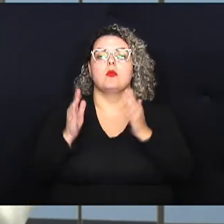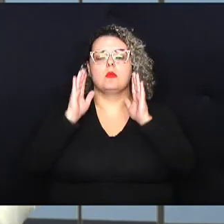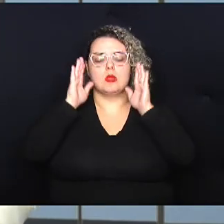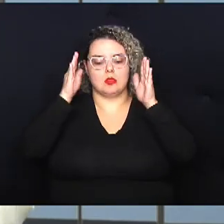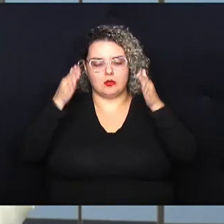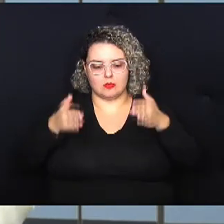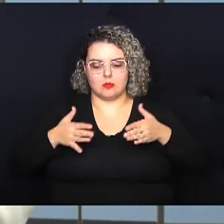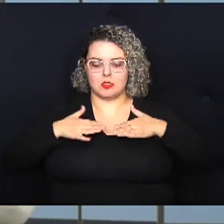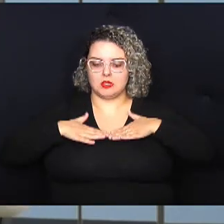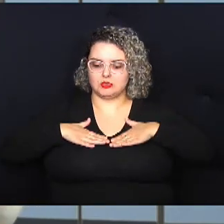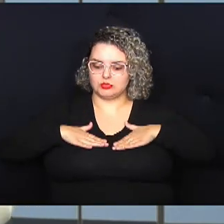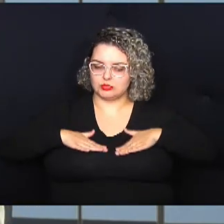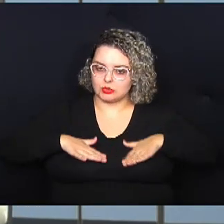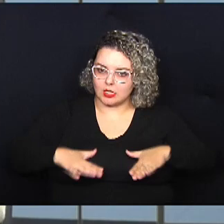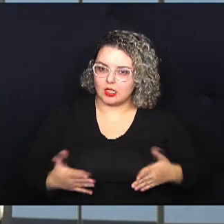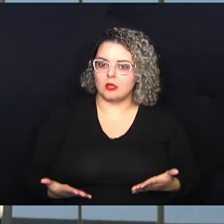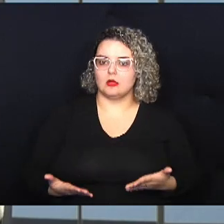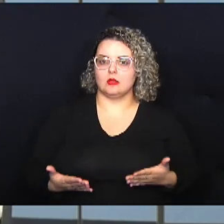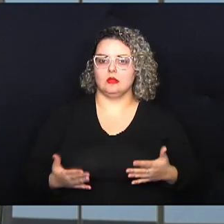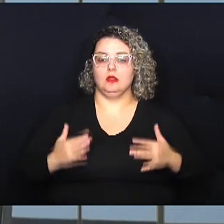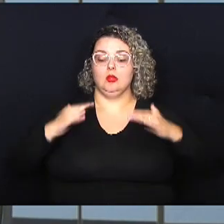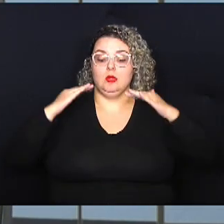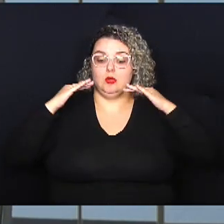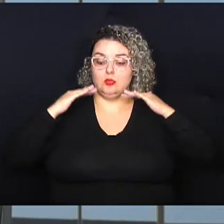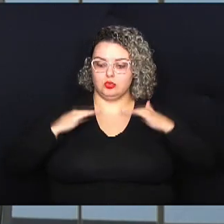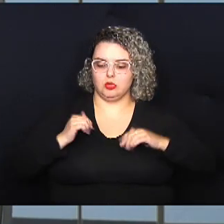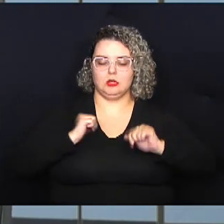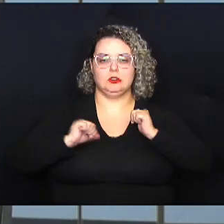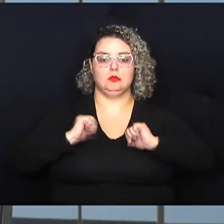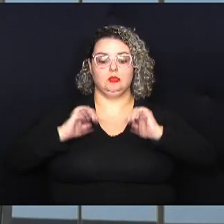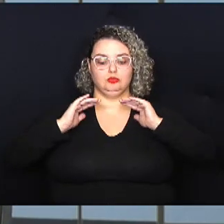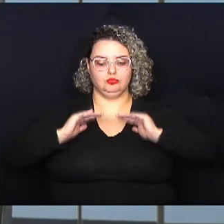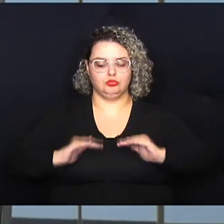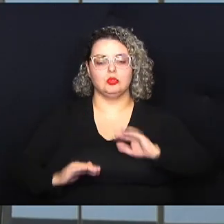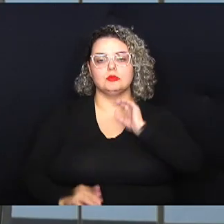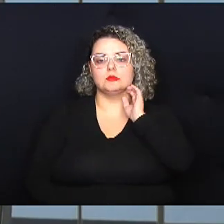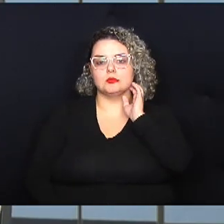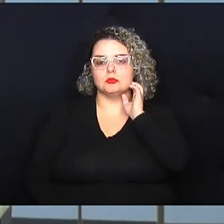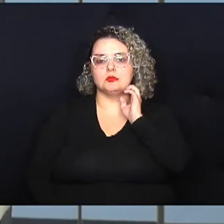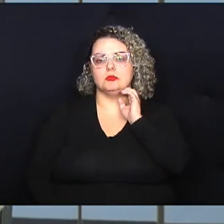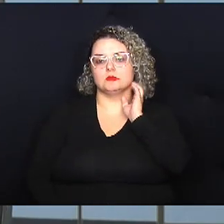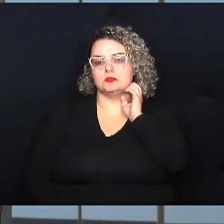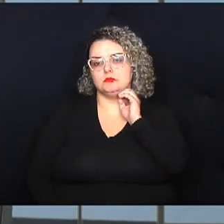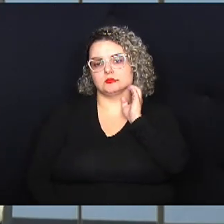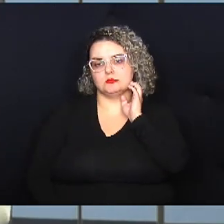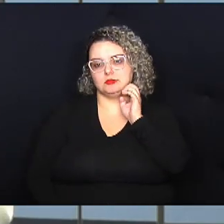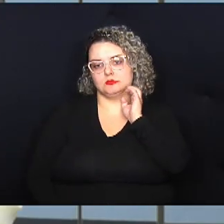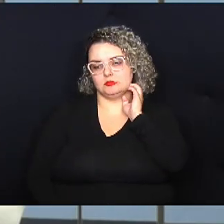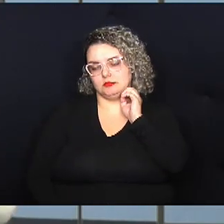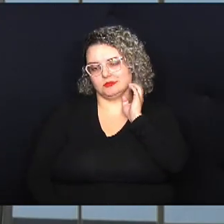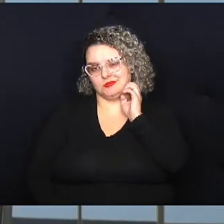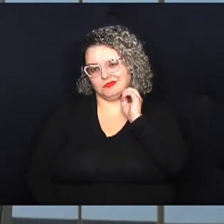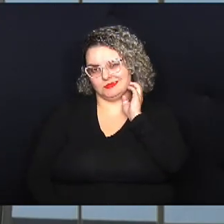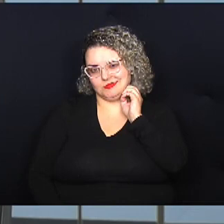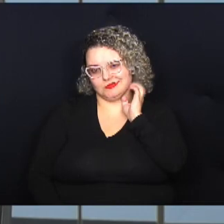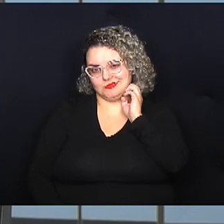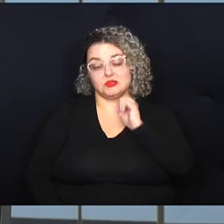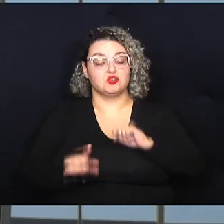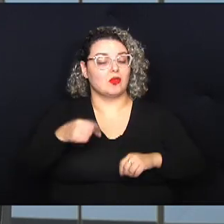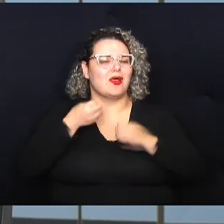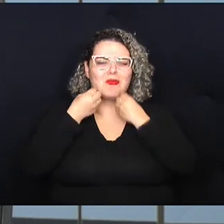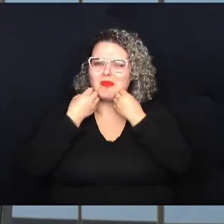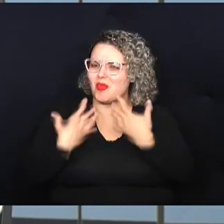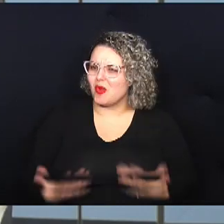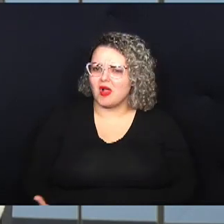mais tranquilo, né? Baixa um pouco dessa ansiedade, né? Isso é muito bom. Você já faz aquela conexão com o seu